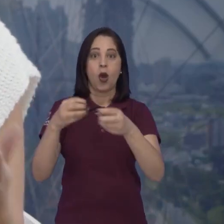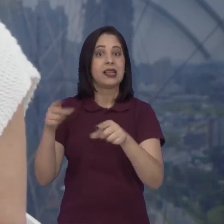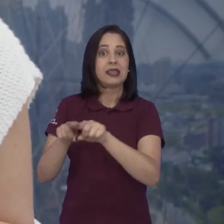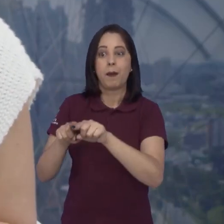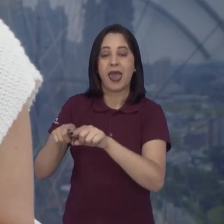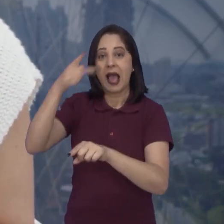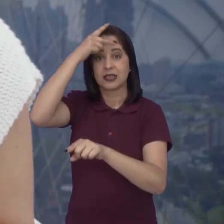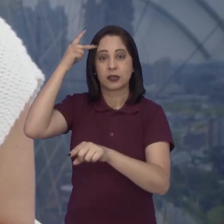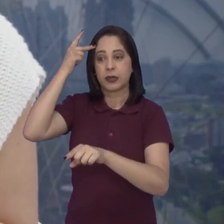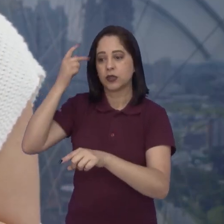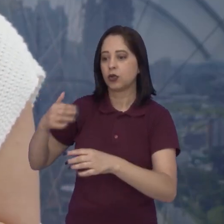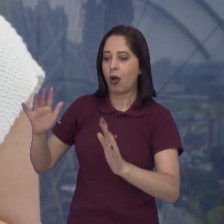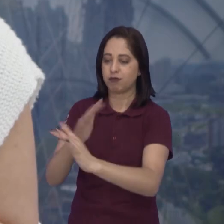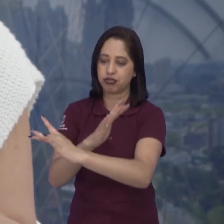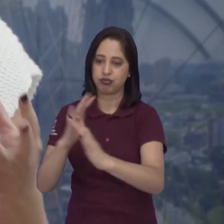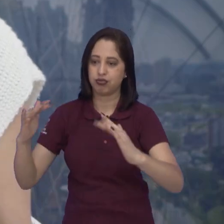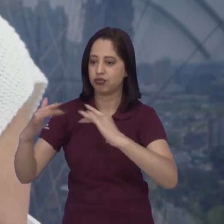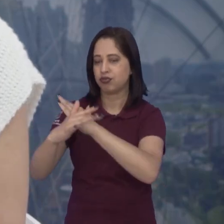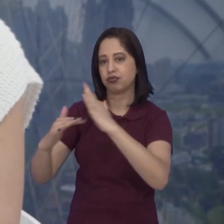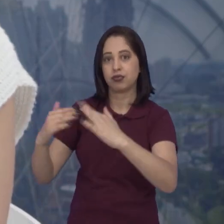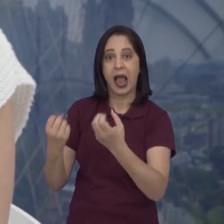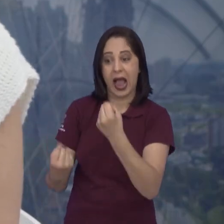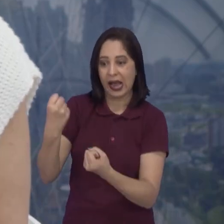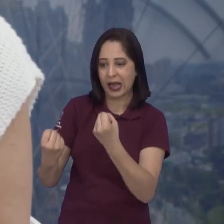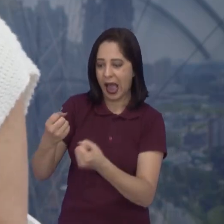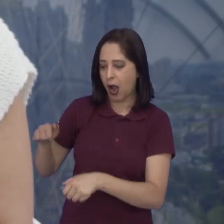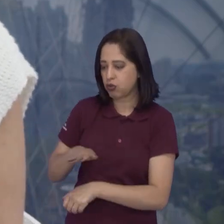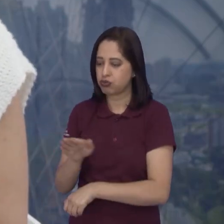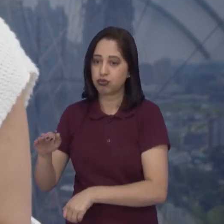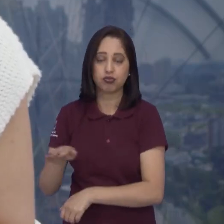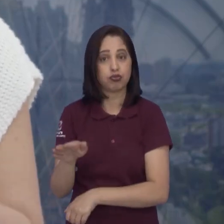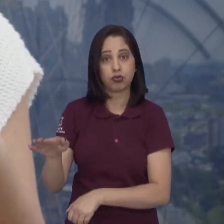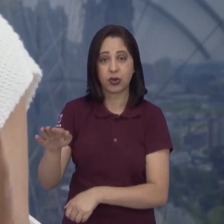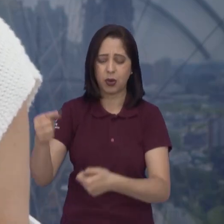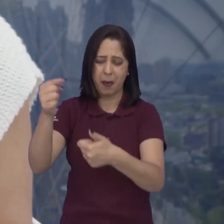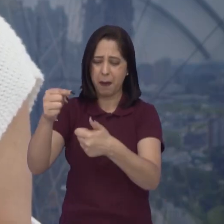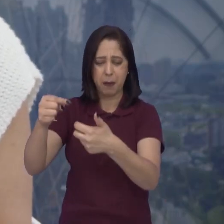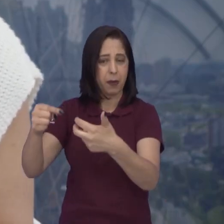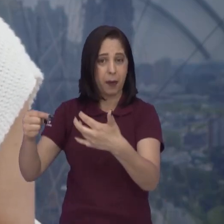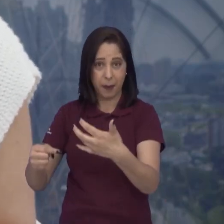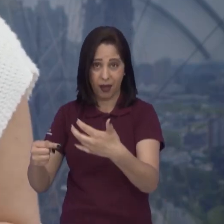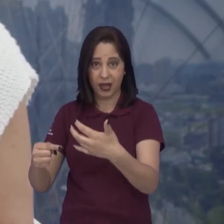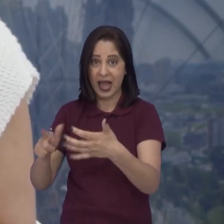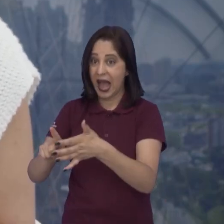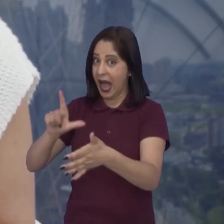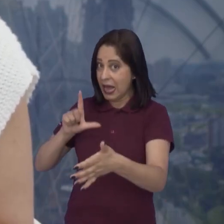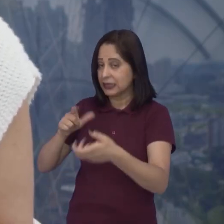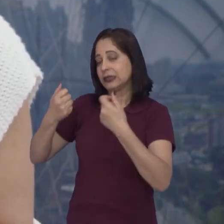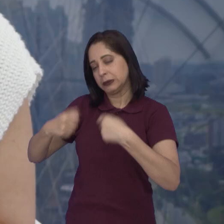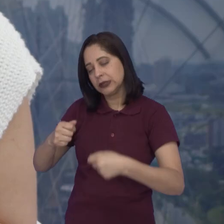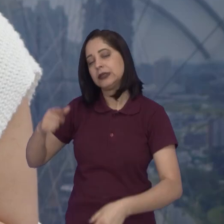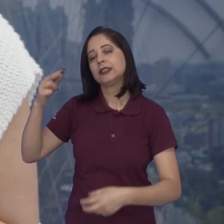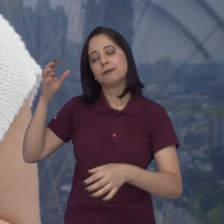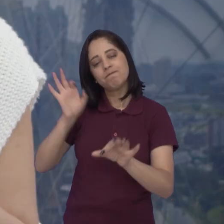de saída, de entrada. Então, acredito que juntando todos esses assuntos, né, tanto do planejamento quanto tendência de